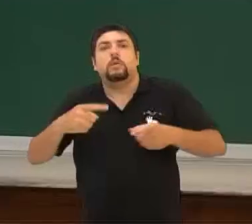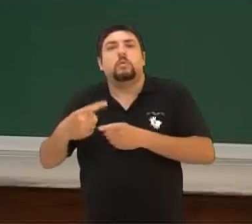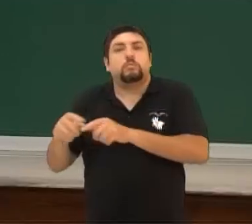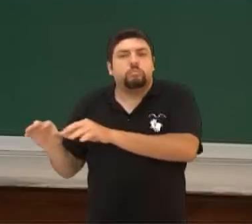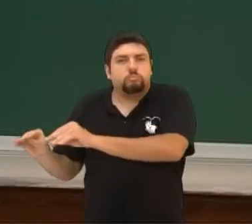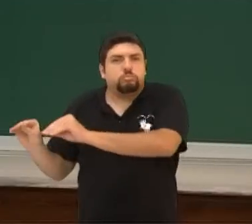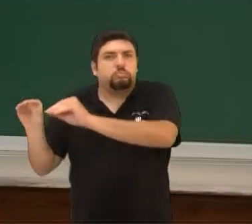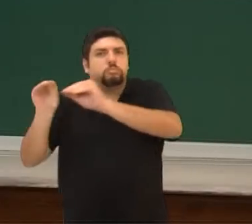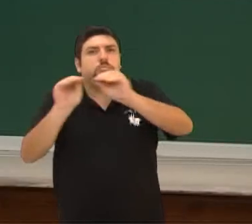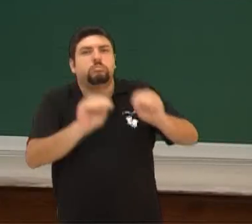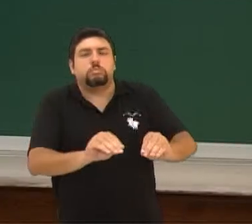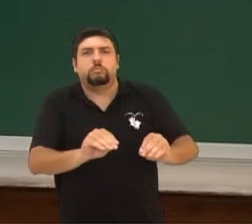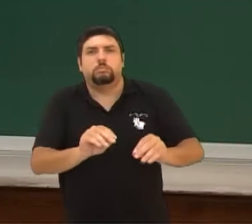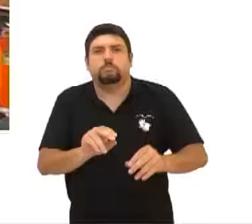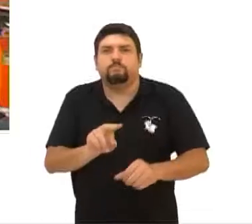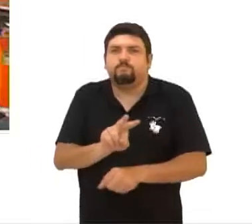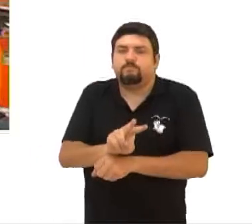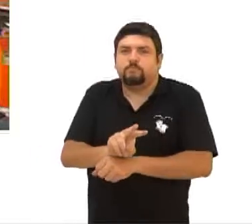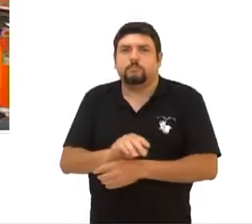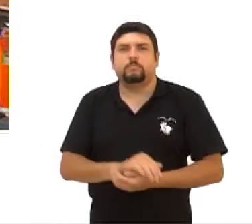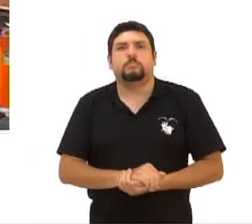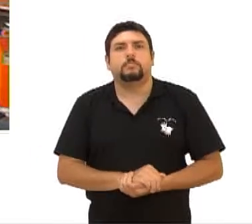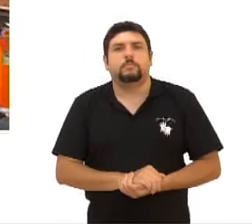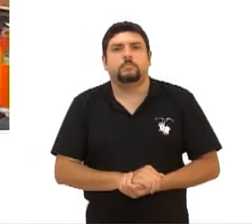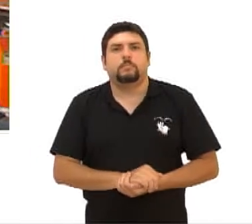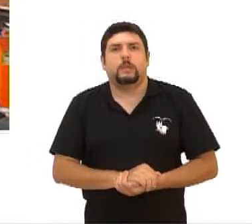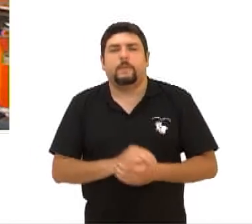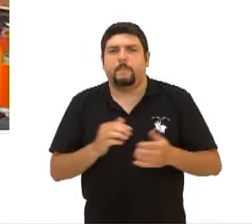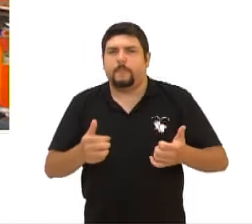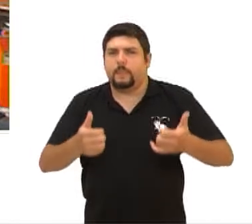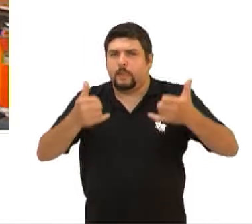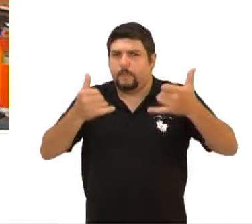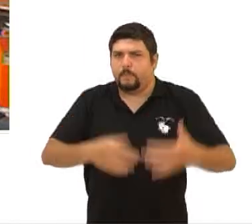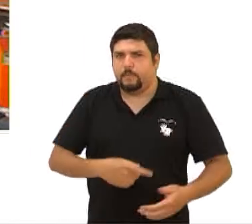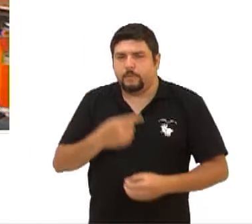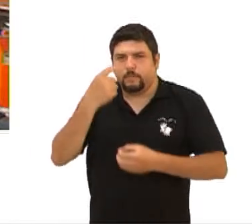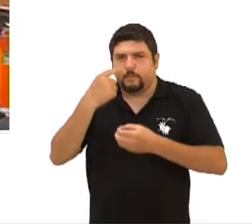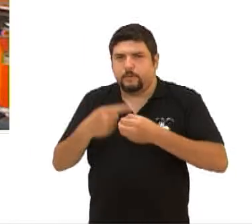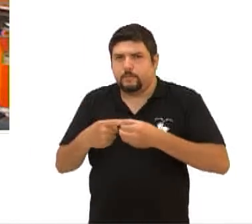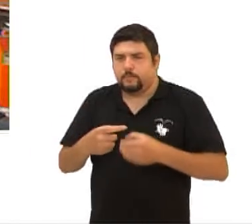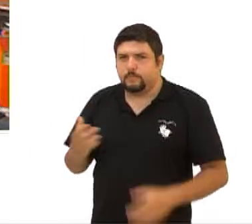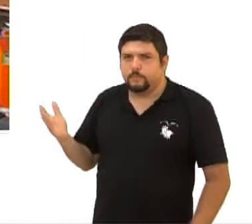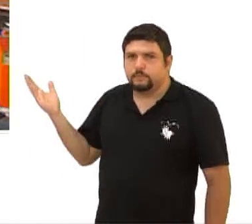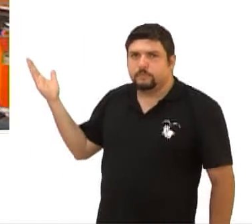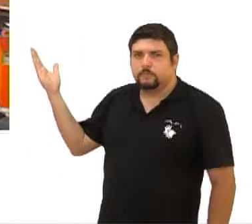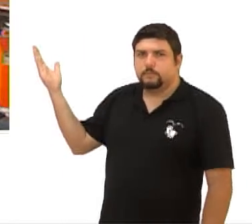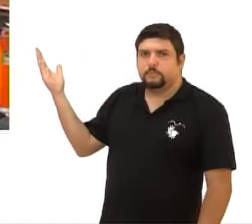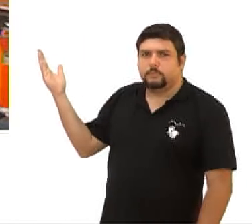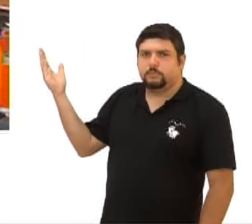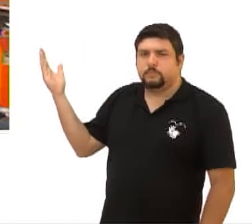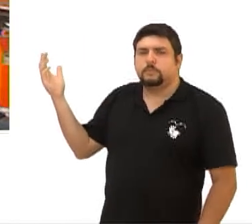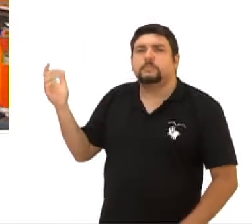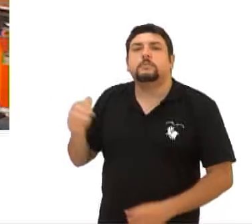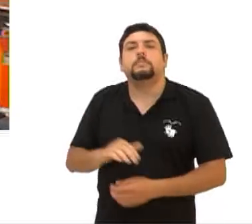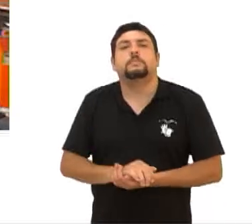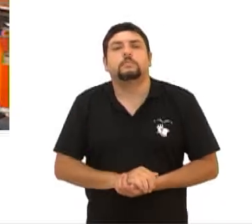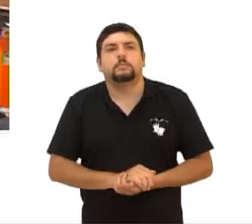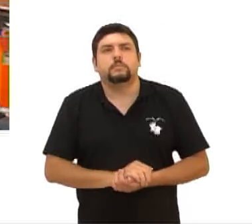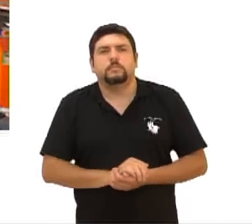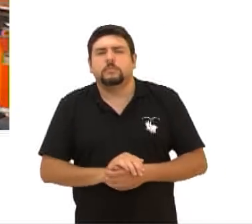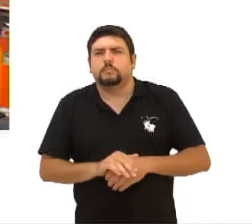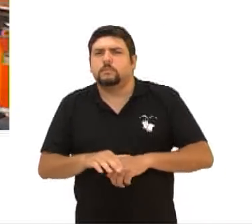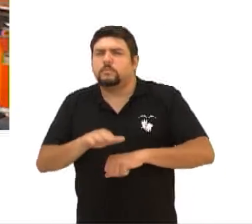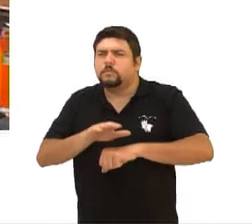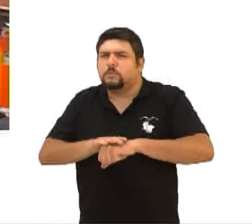campo. Vamos falar sobre Joanesburgo, aí, uma das cidades mais urbanizadas do